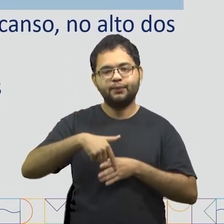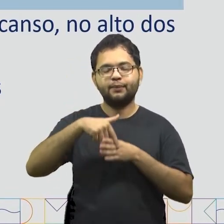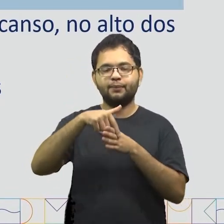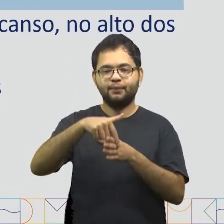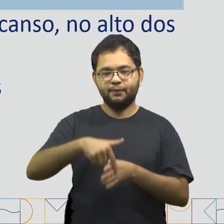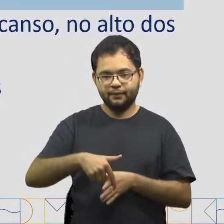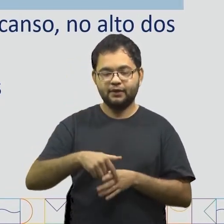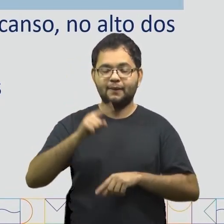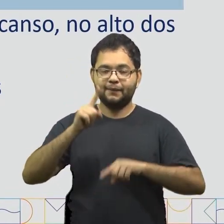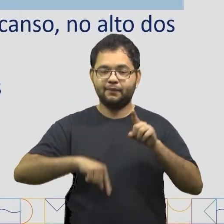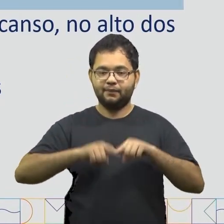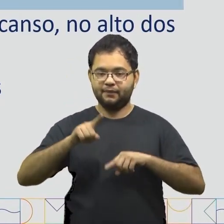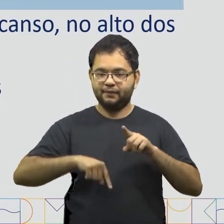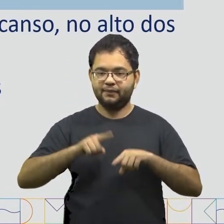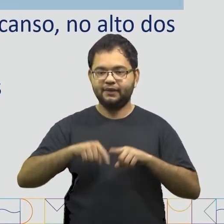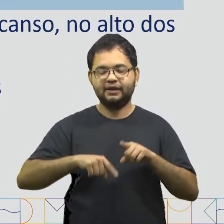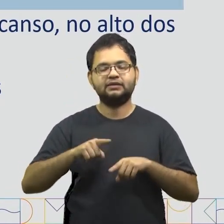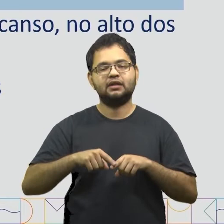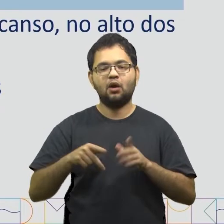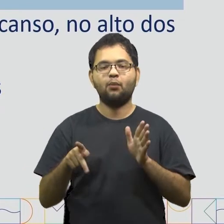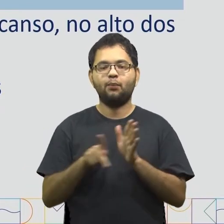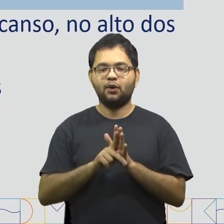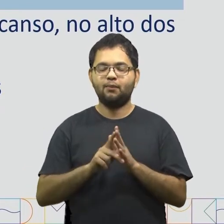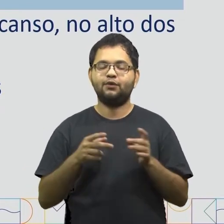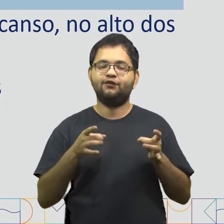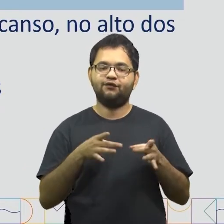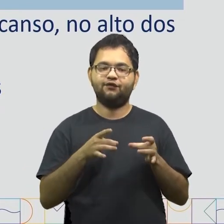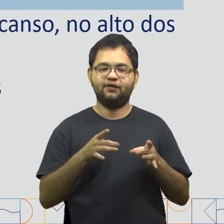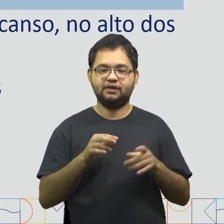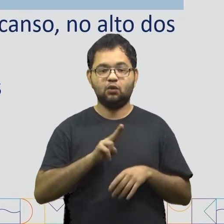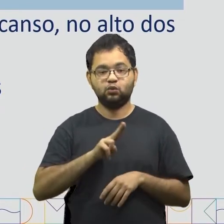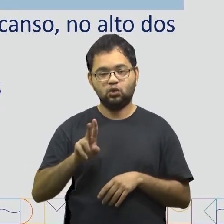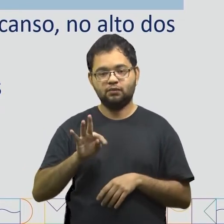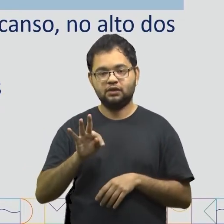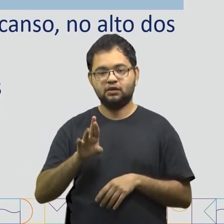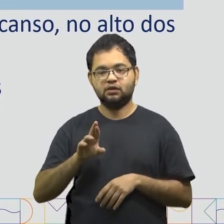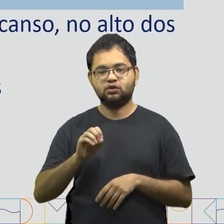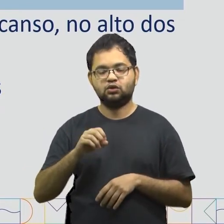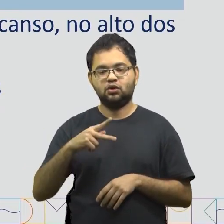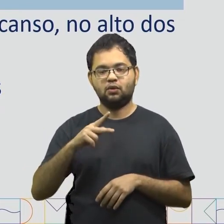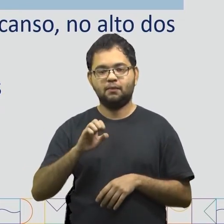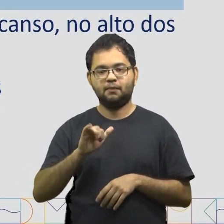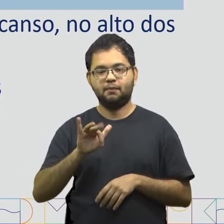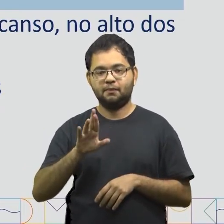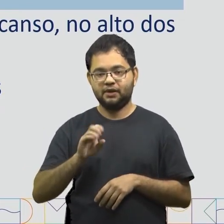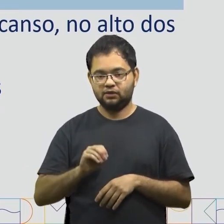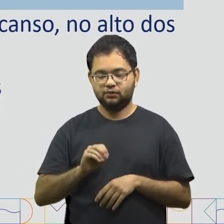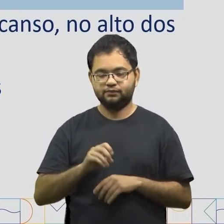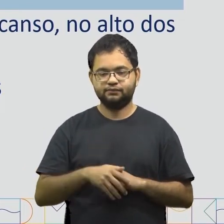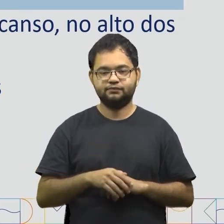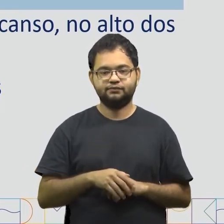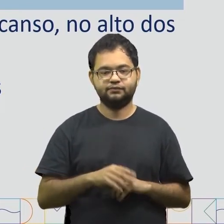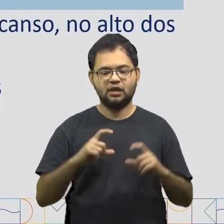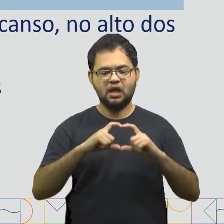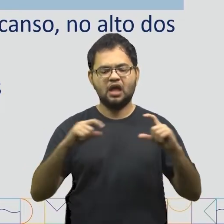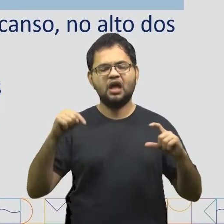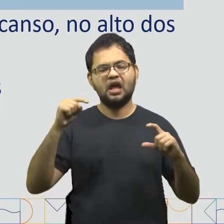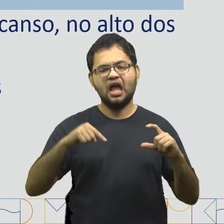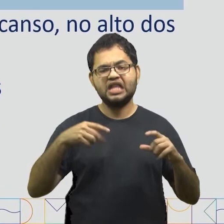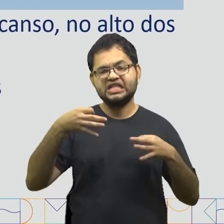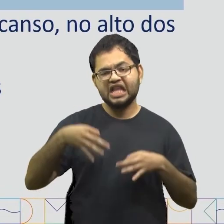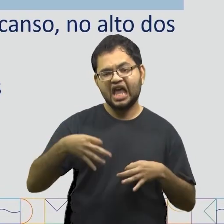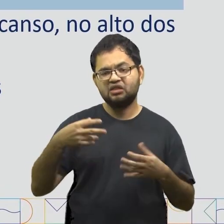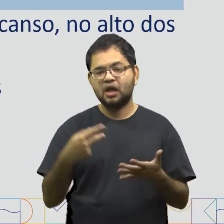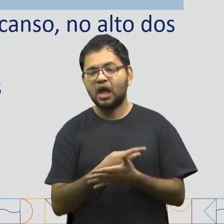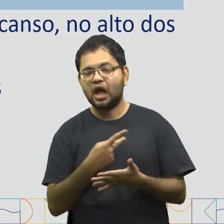as mercadorias produzidas para o comércio chamados de tropeiros E aí essa afirmação é